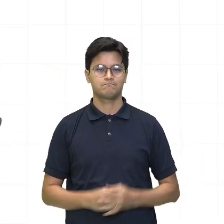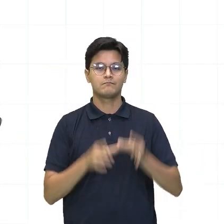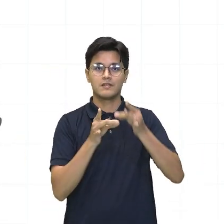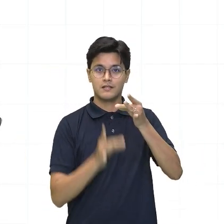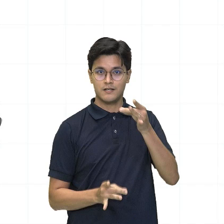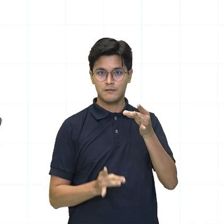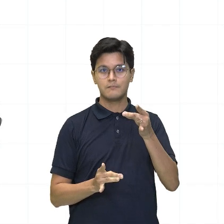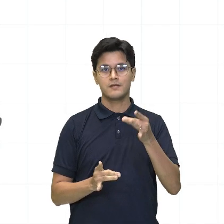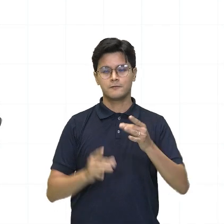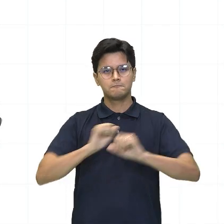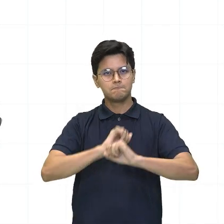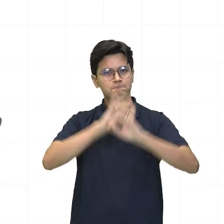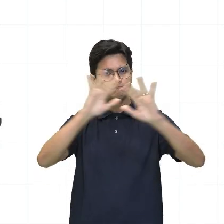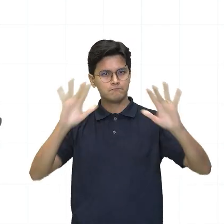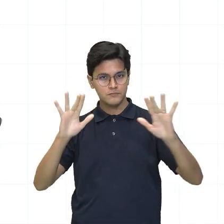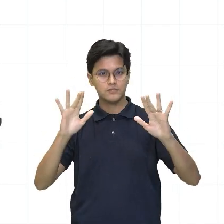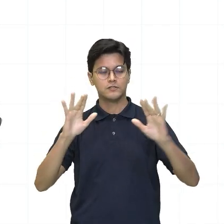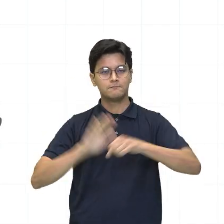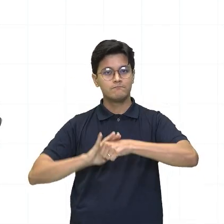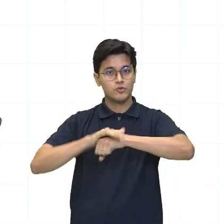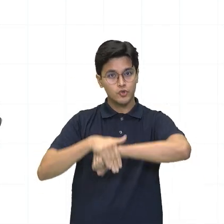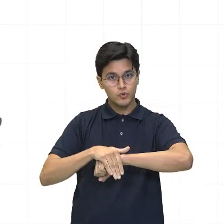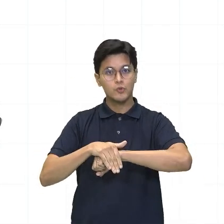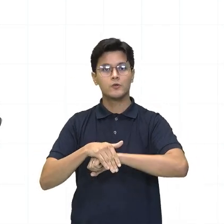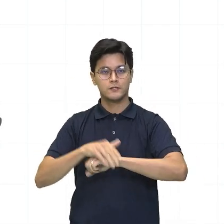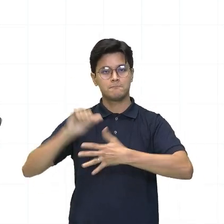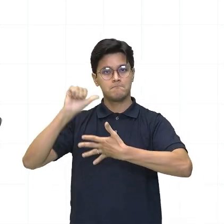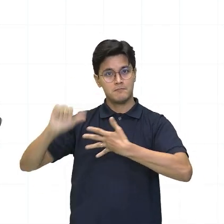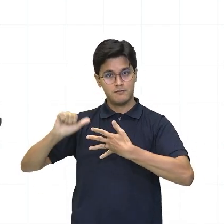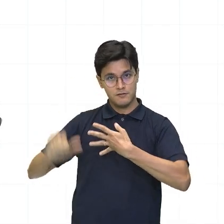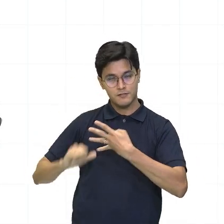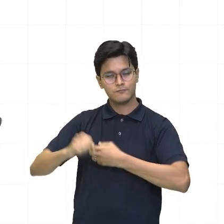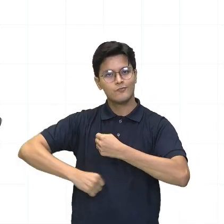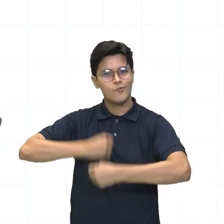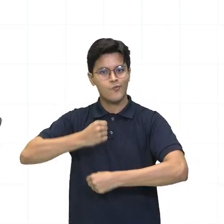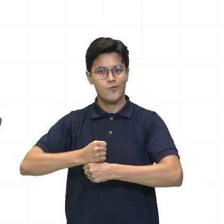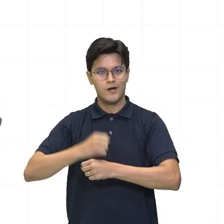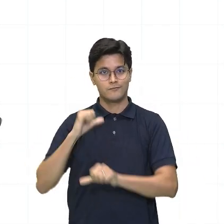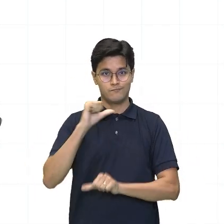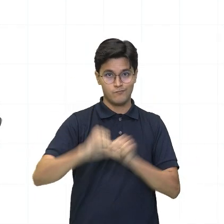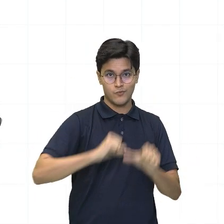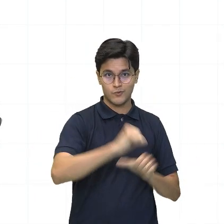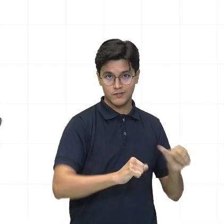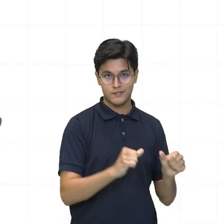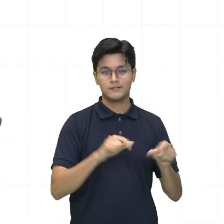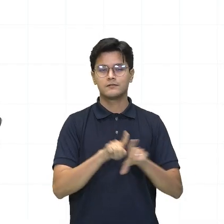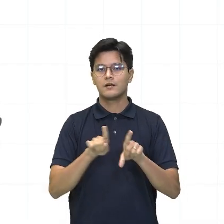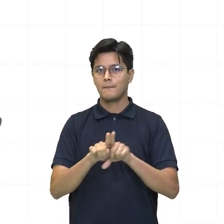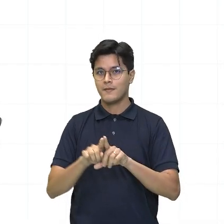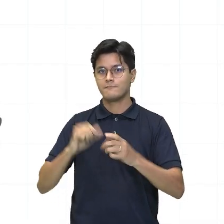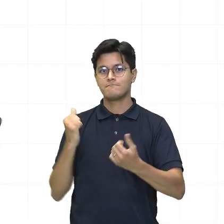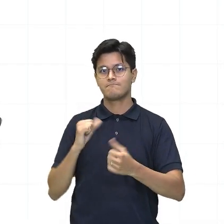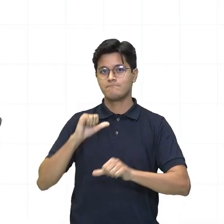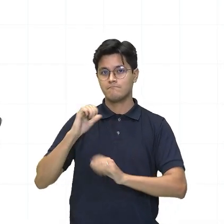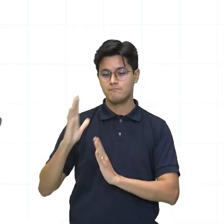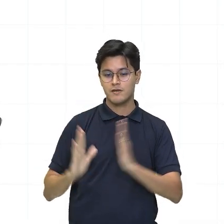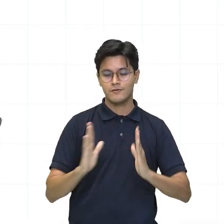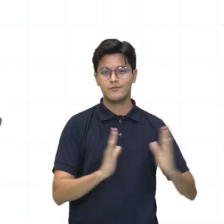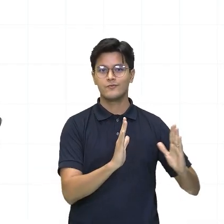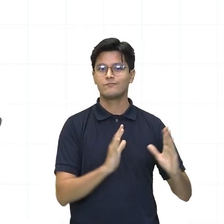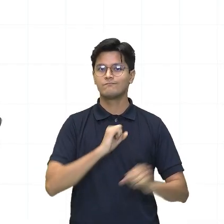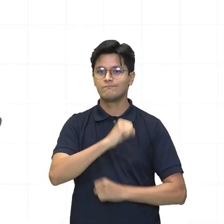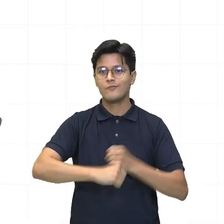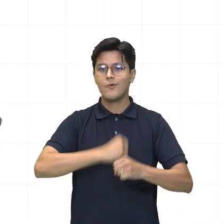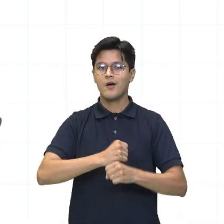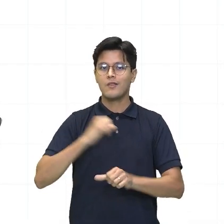dia e noite, as estações do ano e suas mudanças, estações do ano e suas mudanças, hemisférios e as